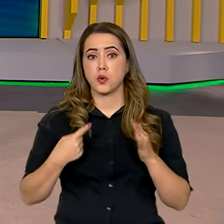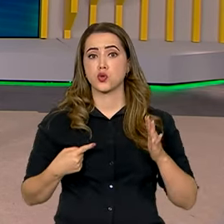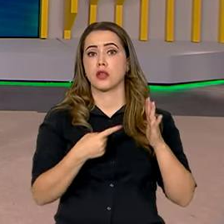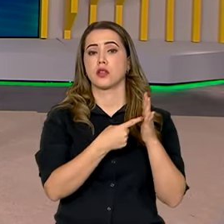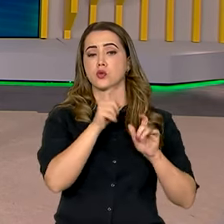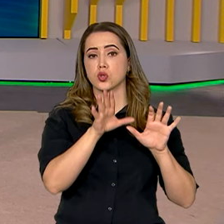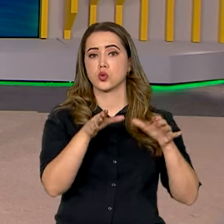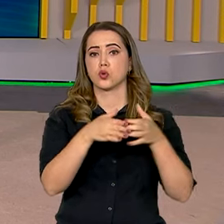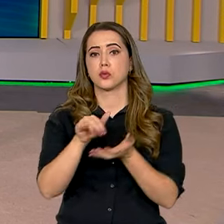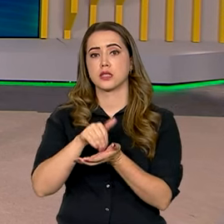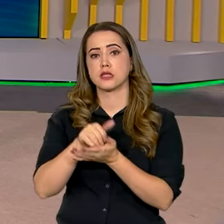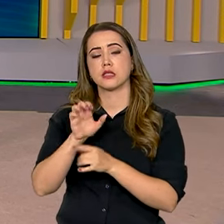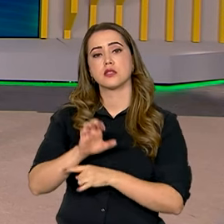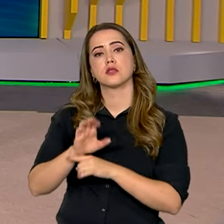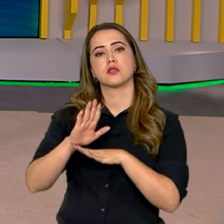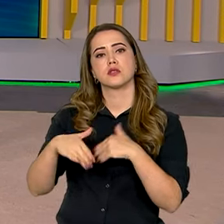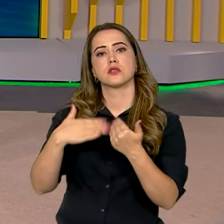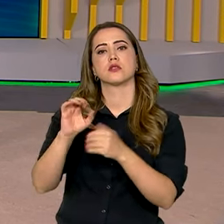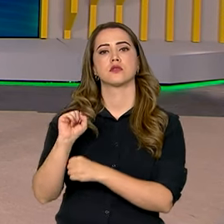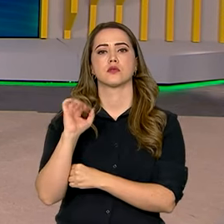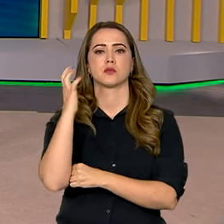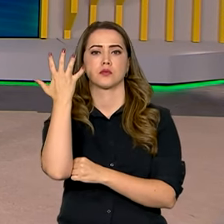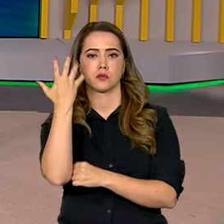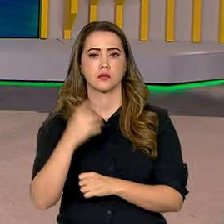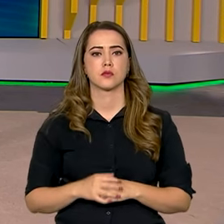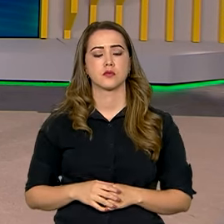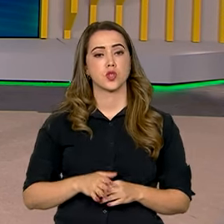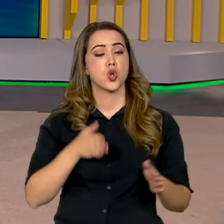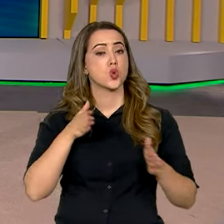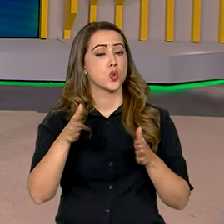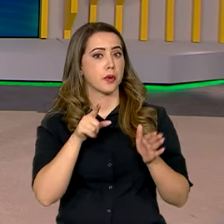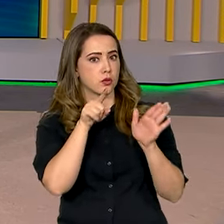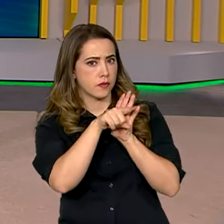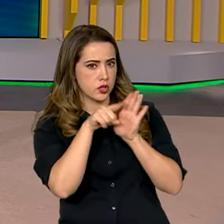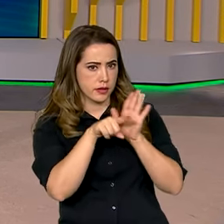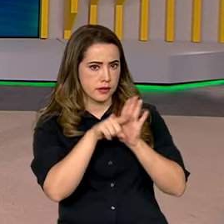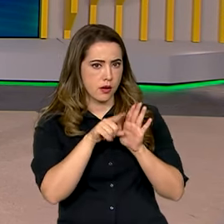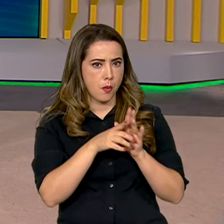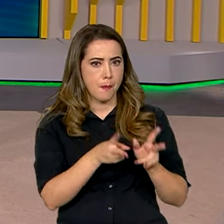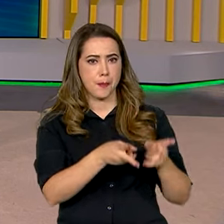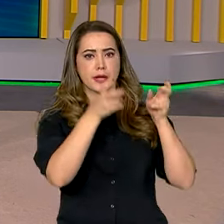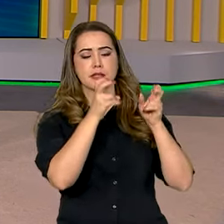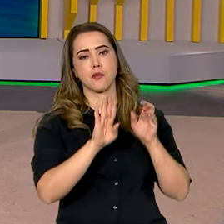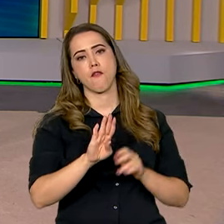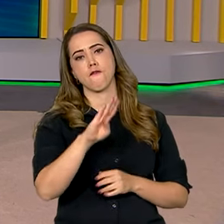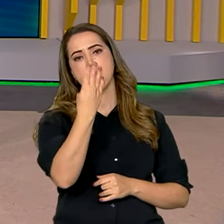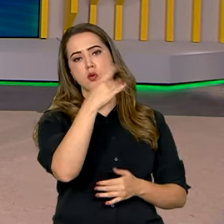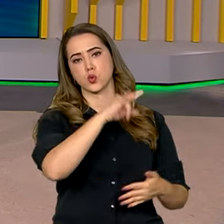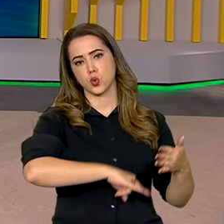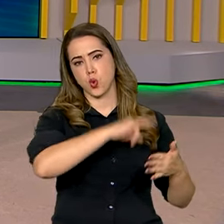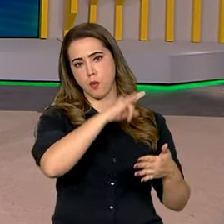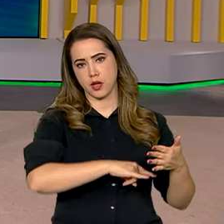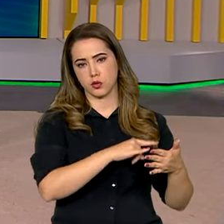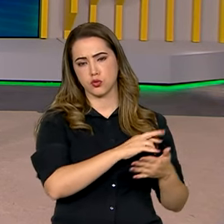denúncia de funcionários da Secretaria de Estado do Desenvolvimento Ambiental. Durante as investigações, foi constatada a